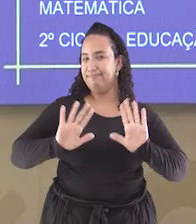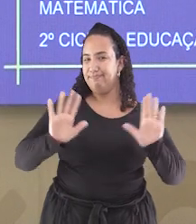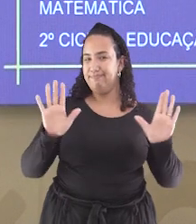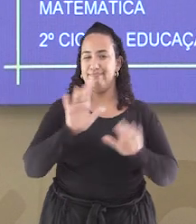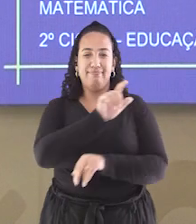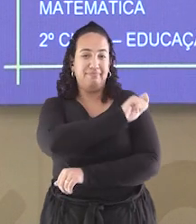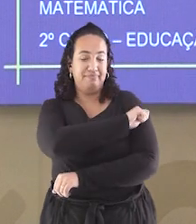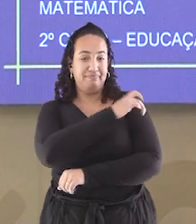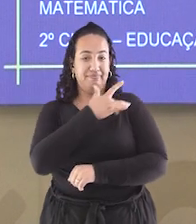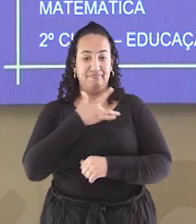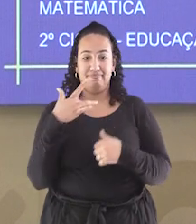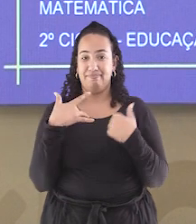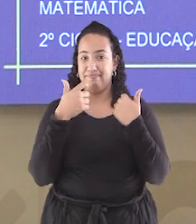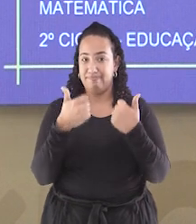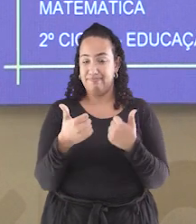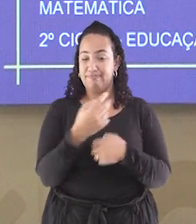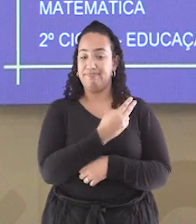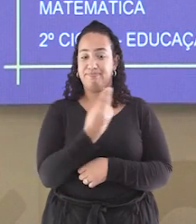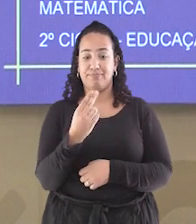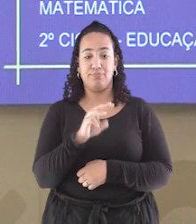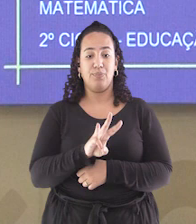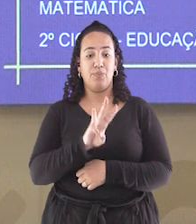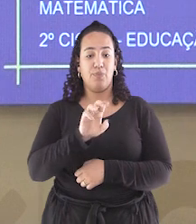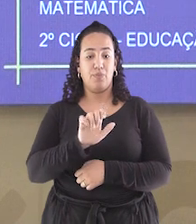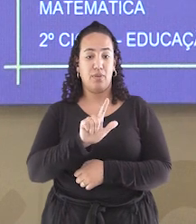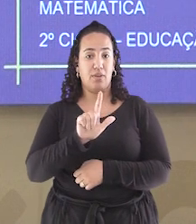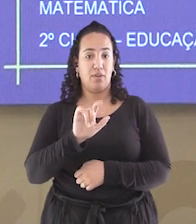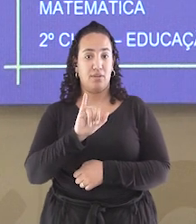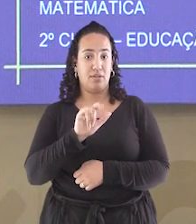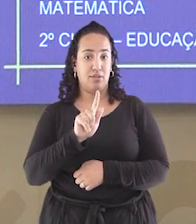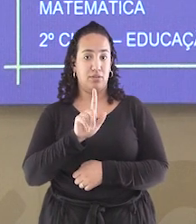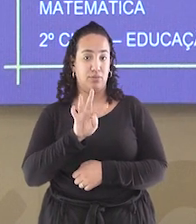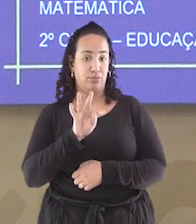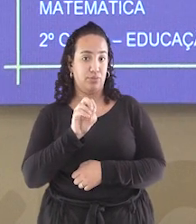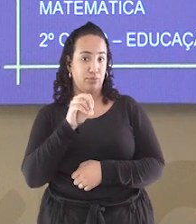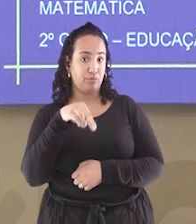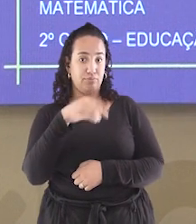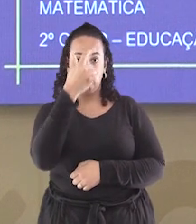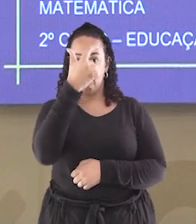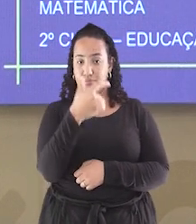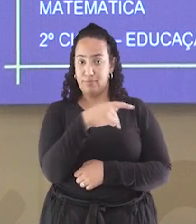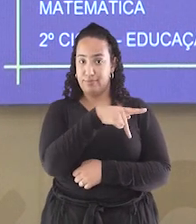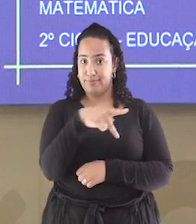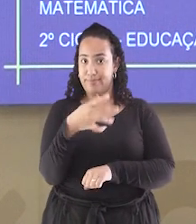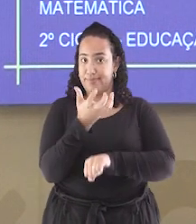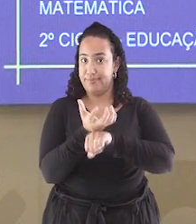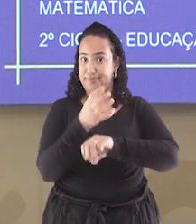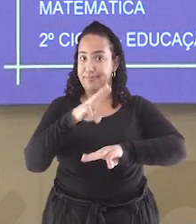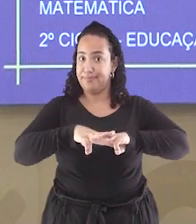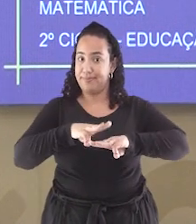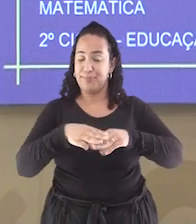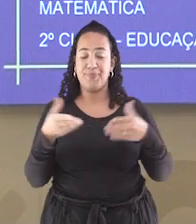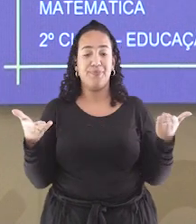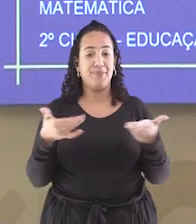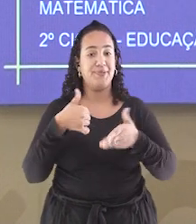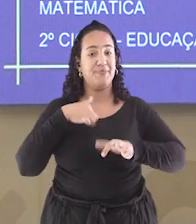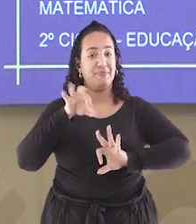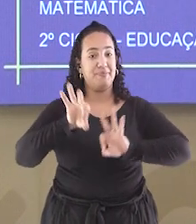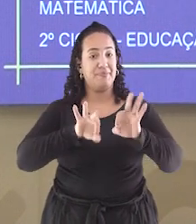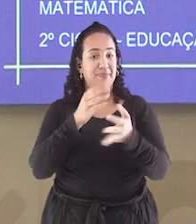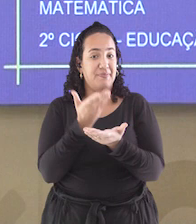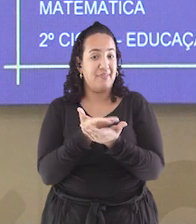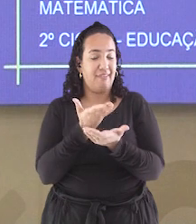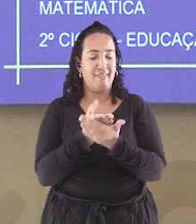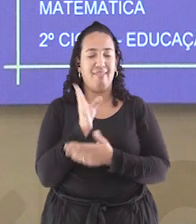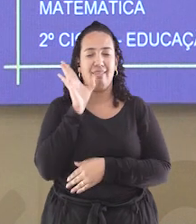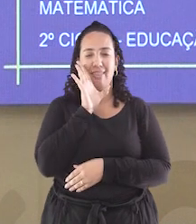Olá, estudante, tudo bem com você? Meu nome é Wellington Soriano, sou professor de matemática. Hoje preparei uma aula muito legal